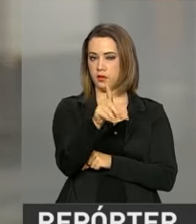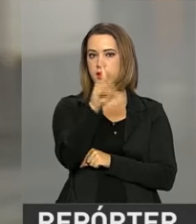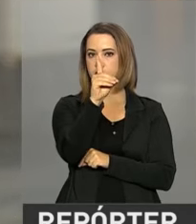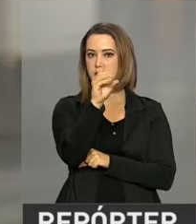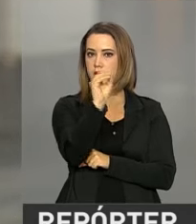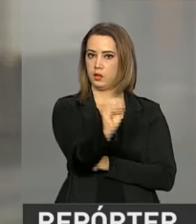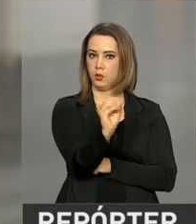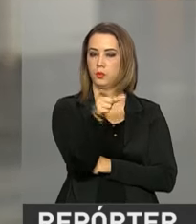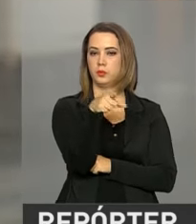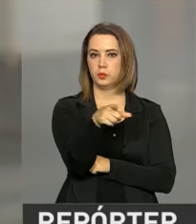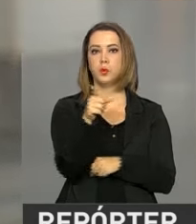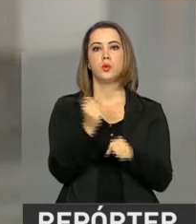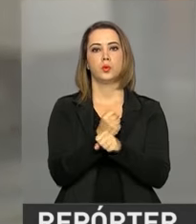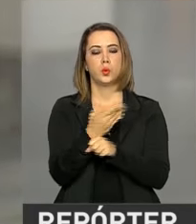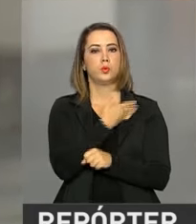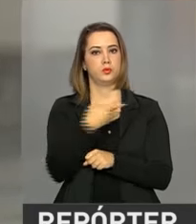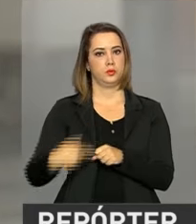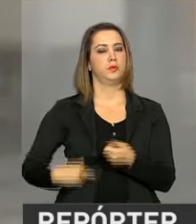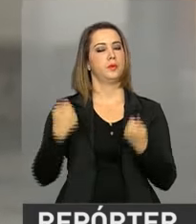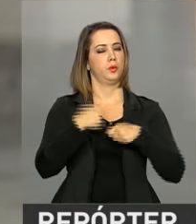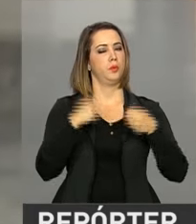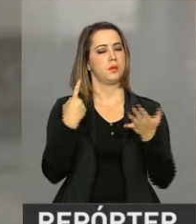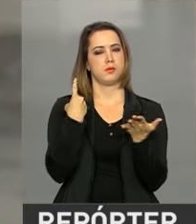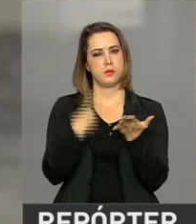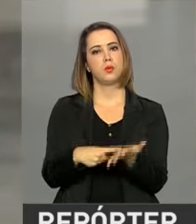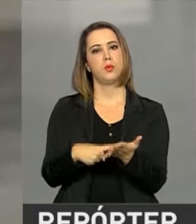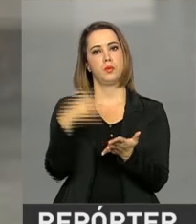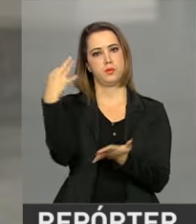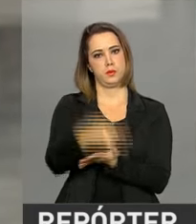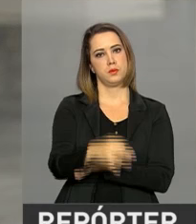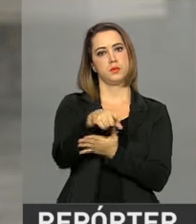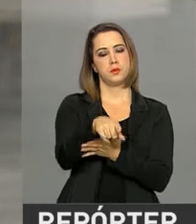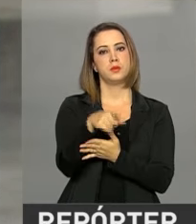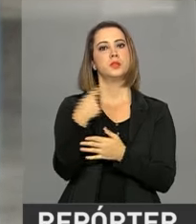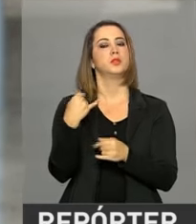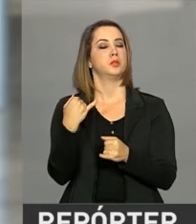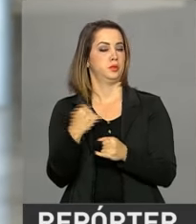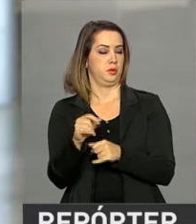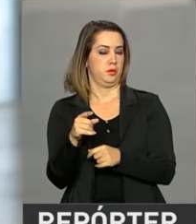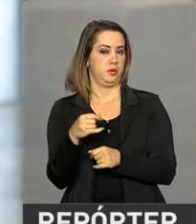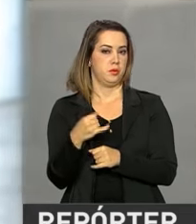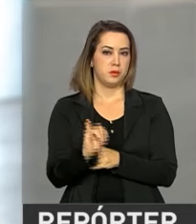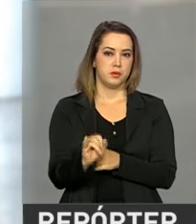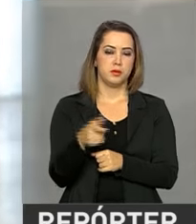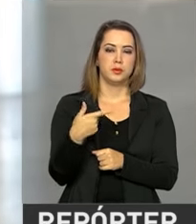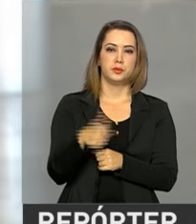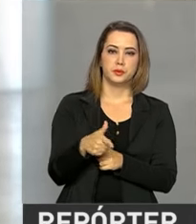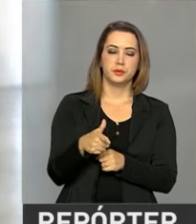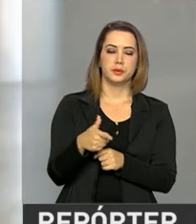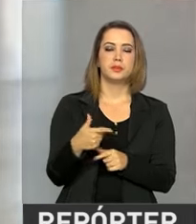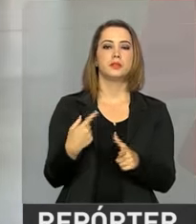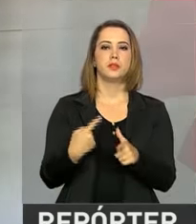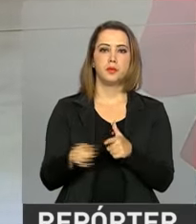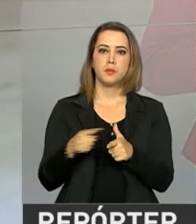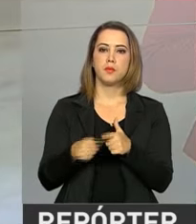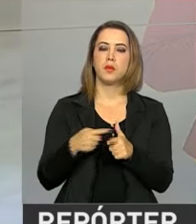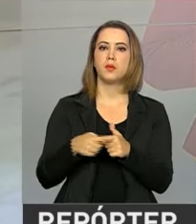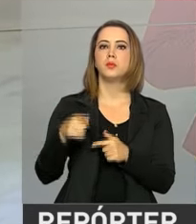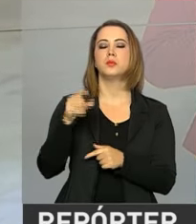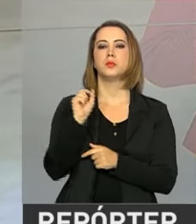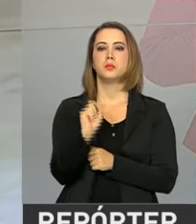cada ano. E o governo é obrigado a cumprir a meta fiscal para não infringir a lei de responsabilidade fiscal. É com você,